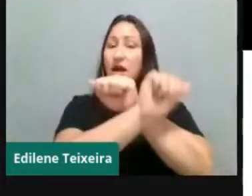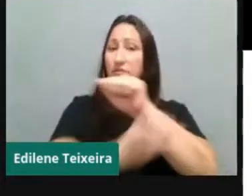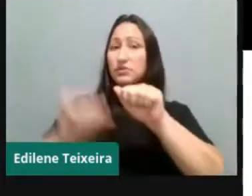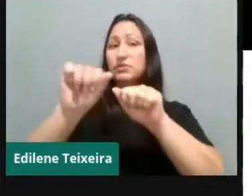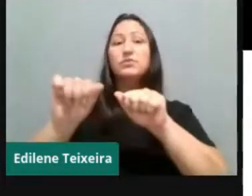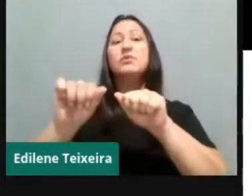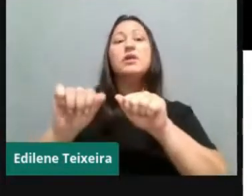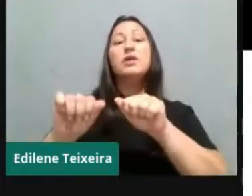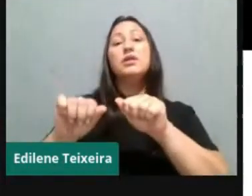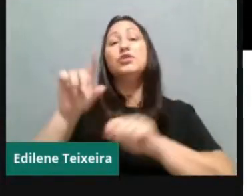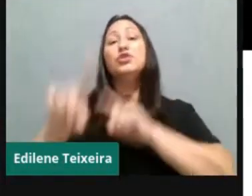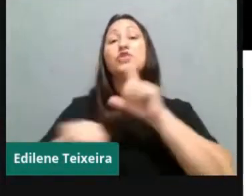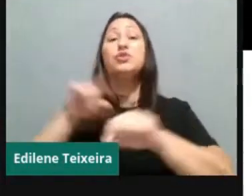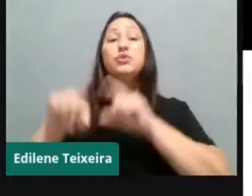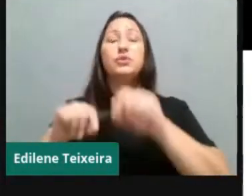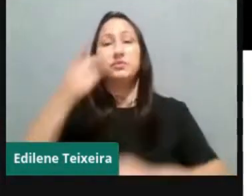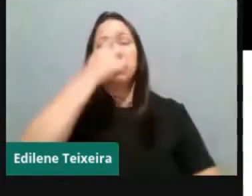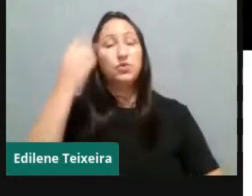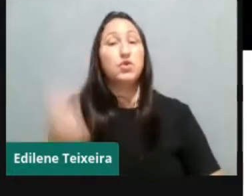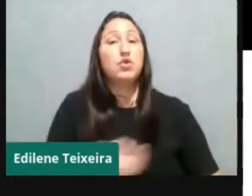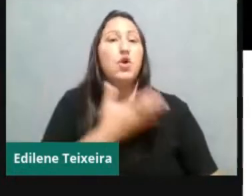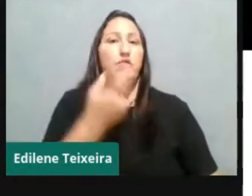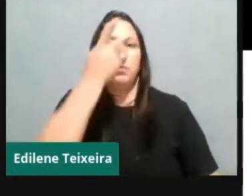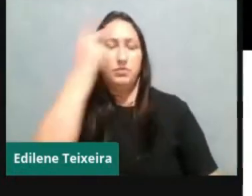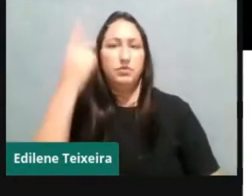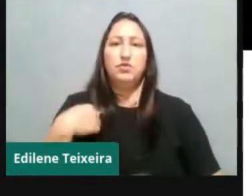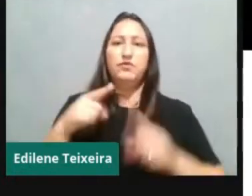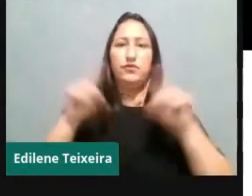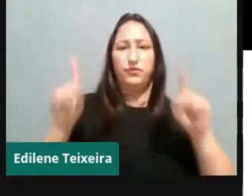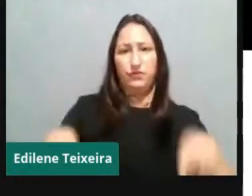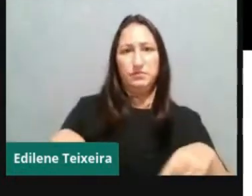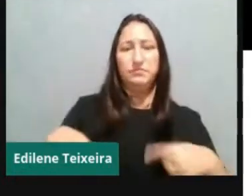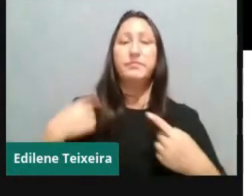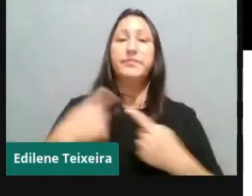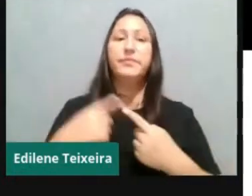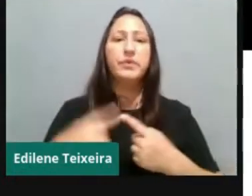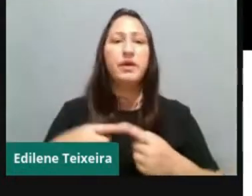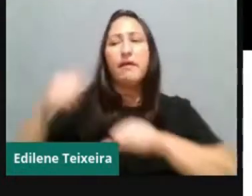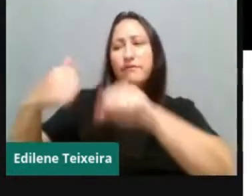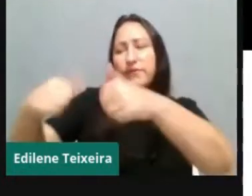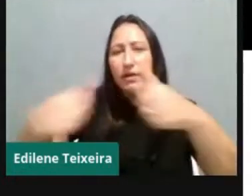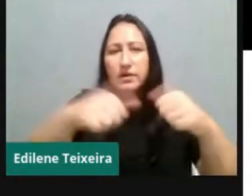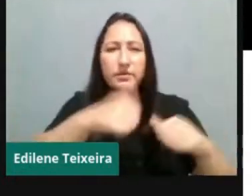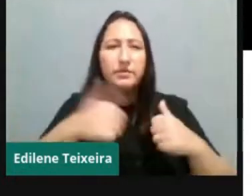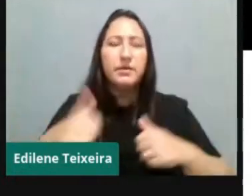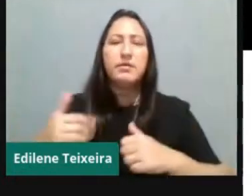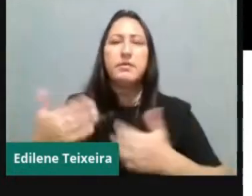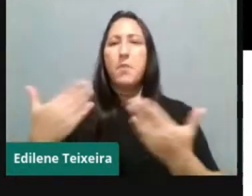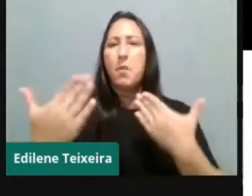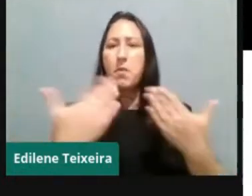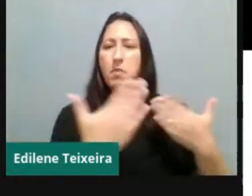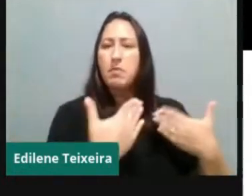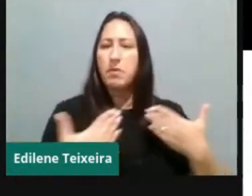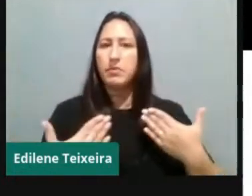recrutar novos funcionários, né? Porque tese seria o mundo ideal e iria analisar todos os parâmetros. O que eles viram é